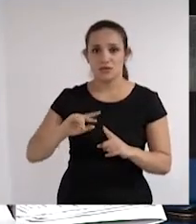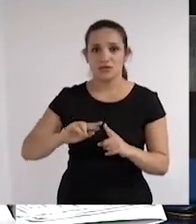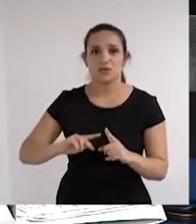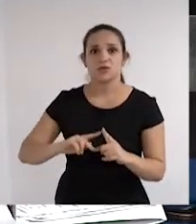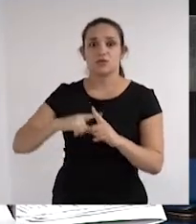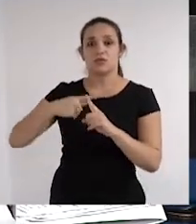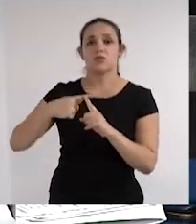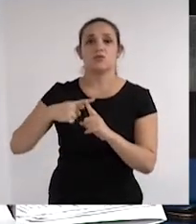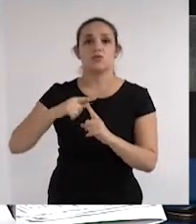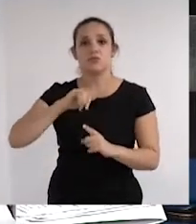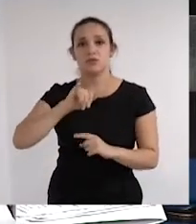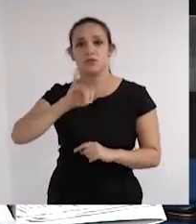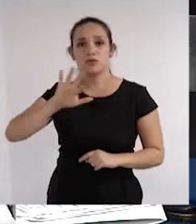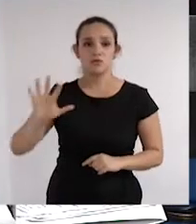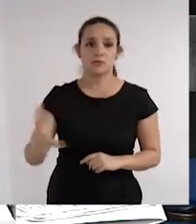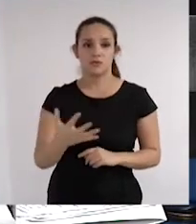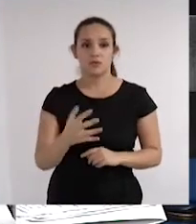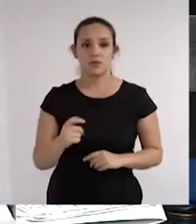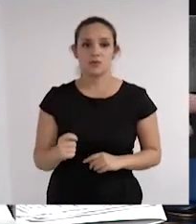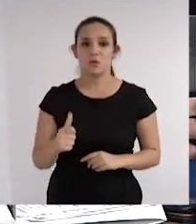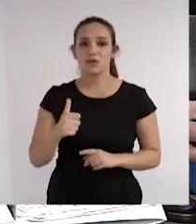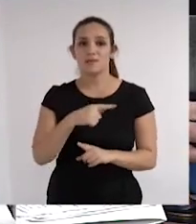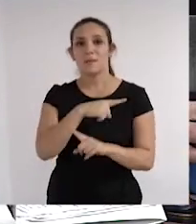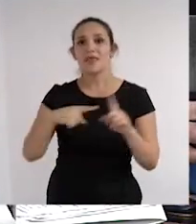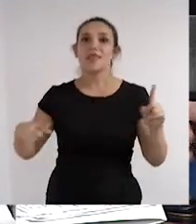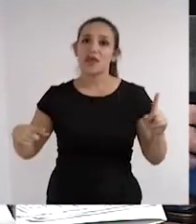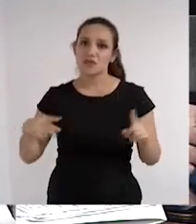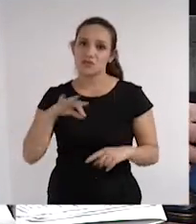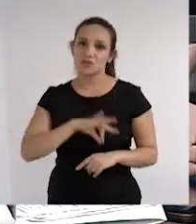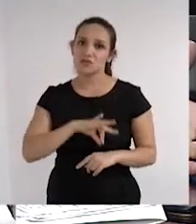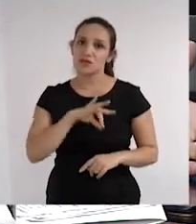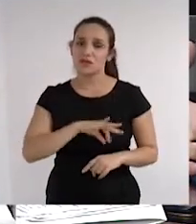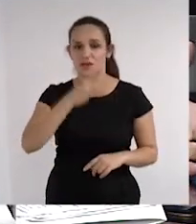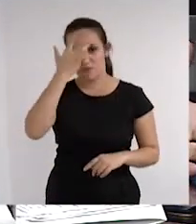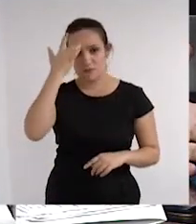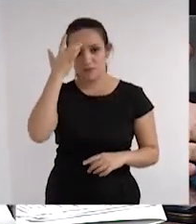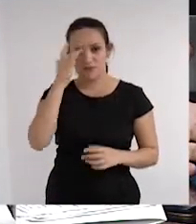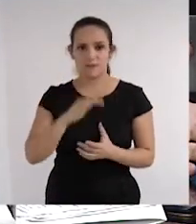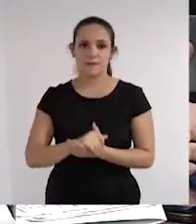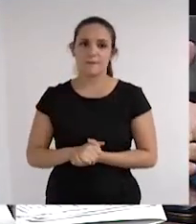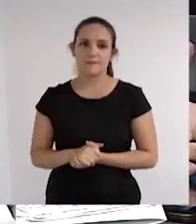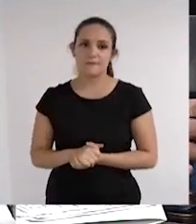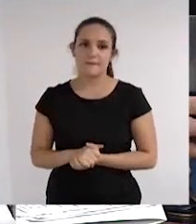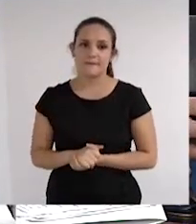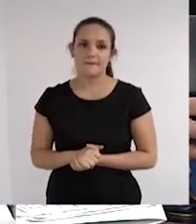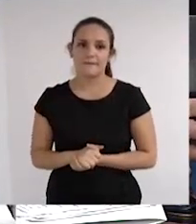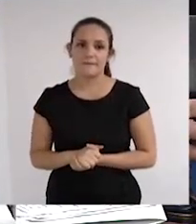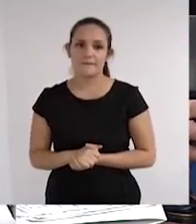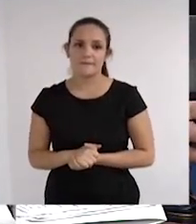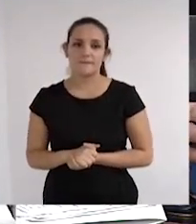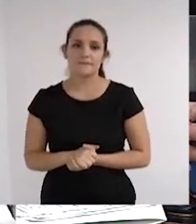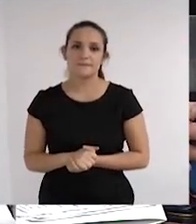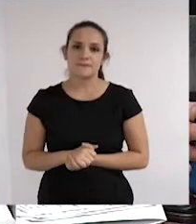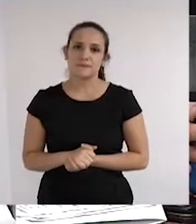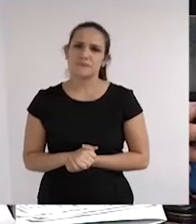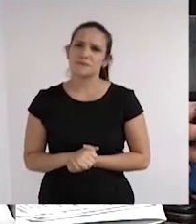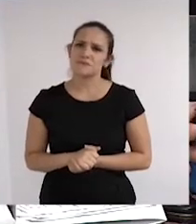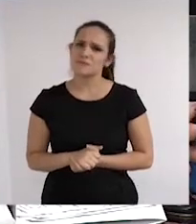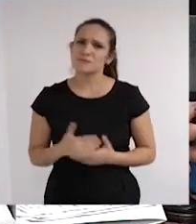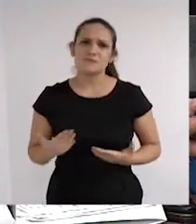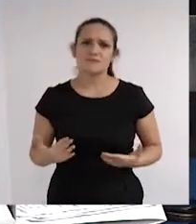engloba quase a metade dos vencimentos dos servidores. 41%. 41, alguma coisa por